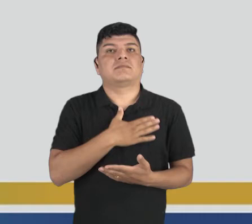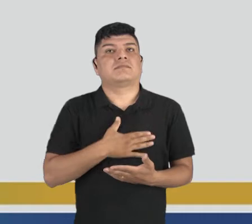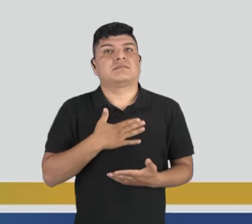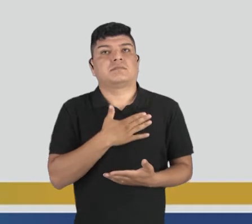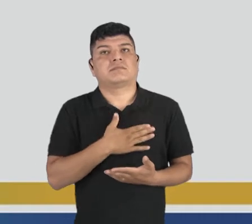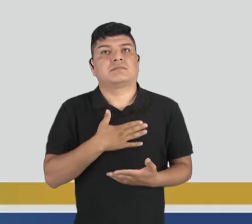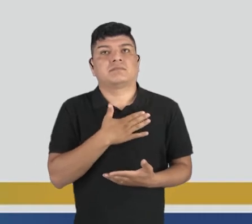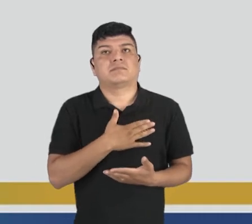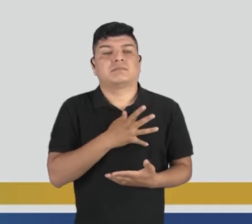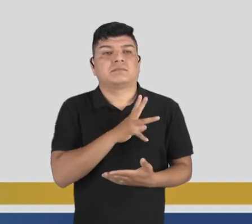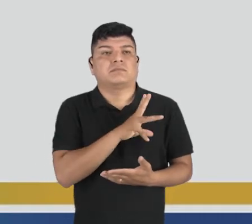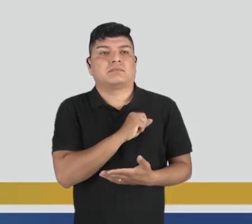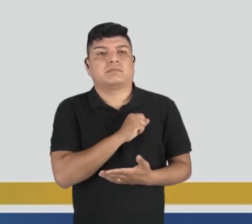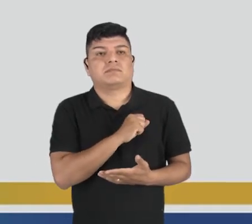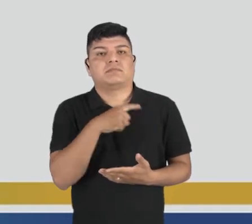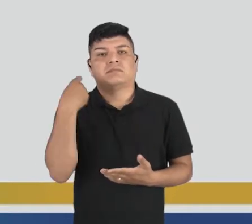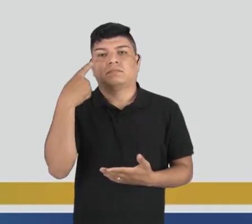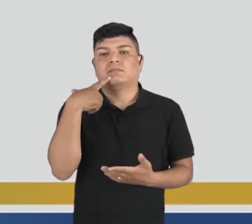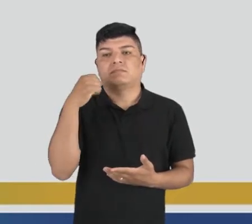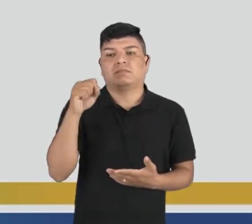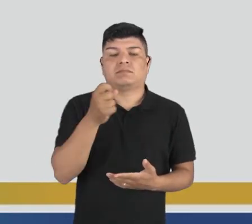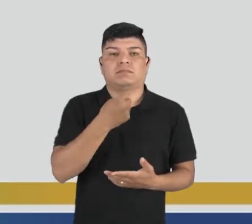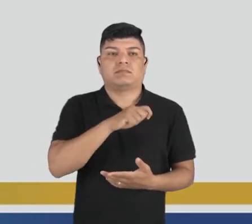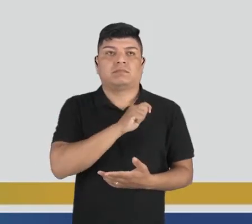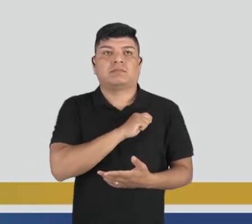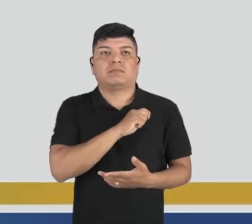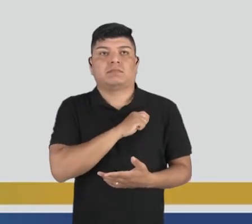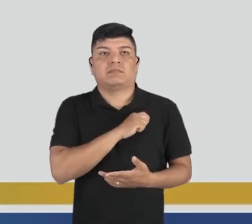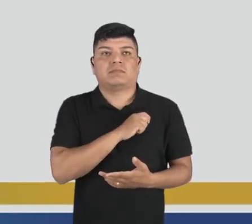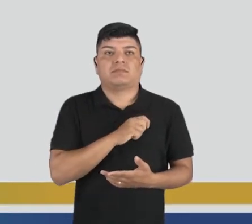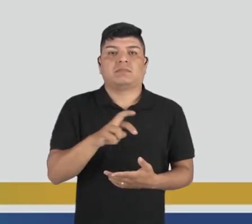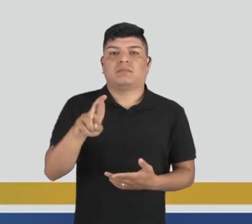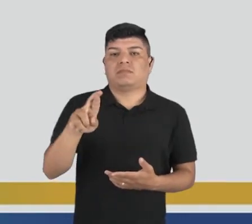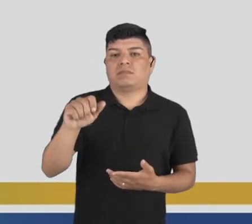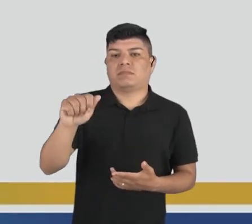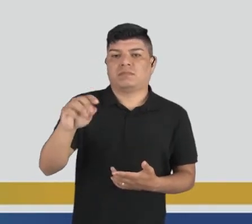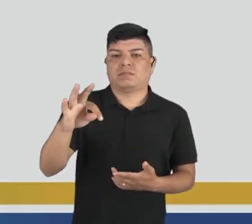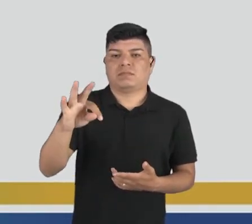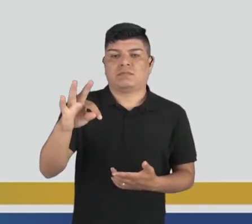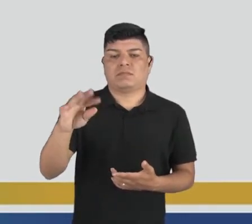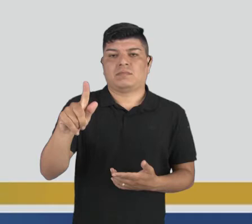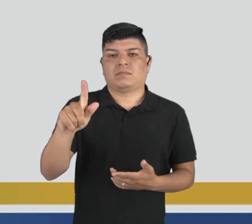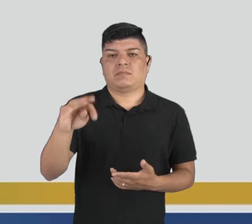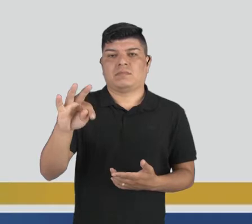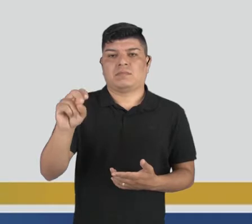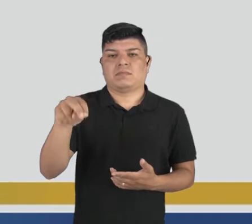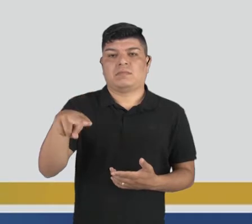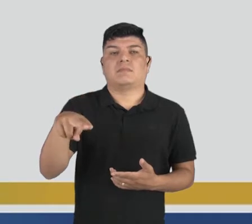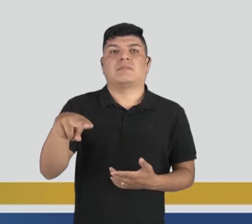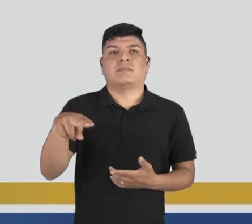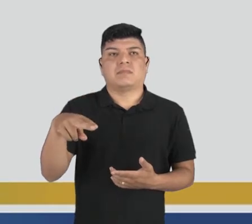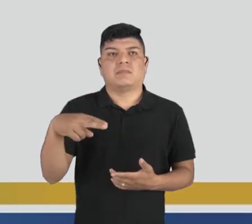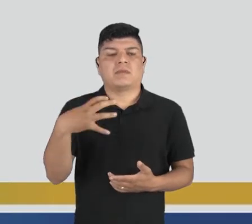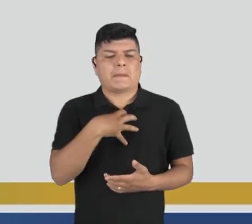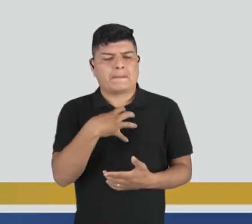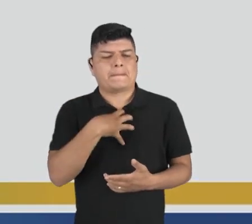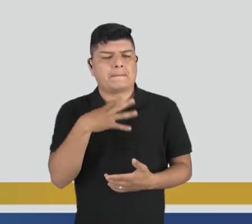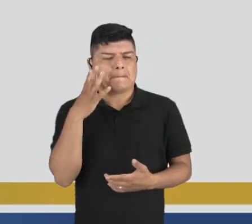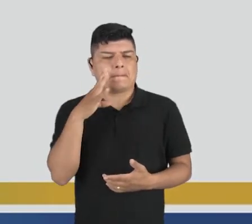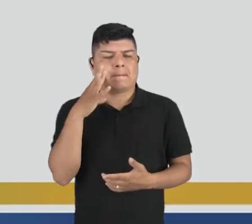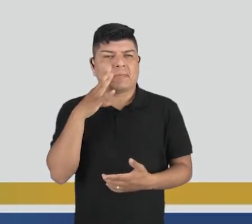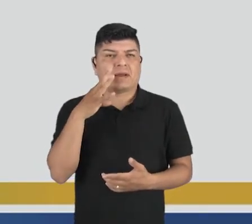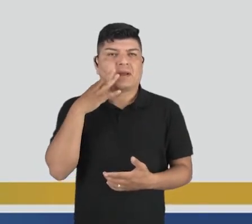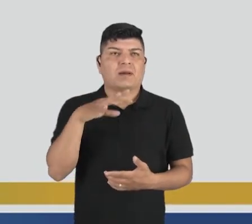aí, amante da língua espanhola, curte aí o reggaeton, né? O reggaeton que é um ritmo aí uma batida bem legal,